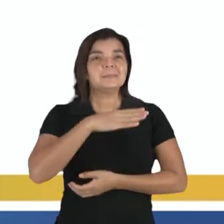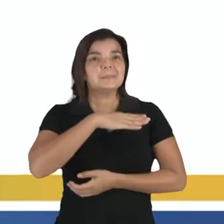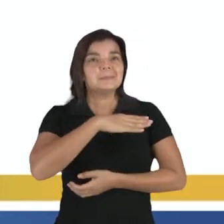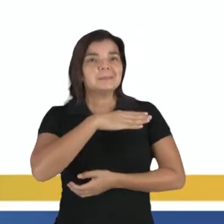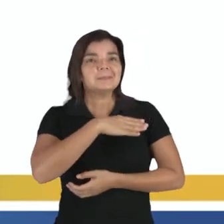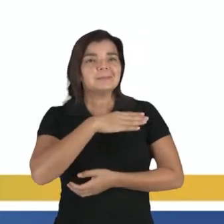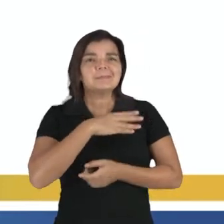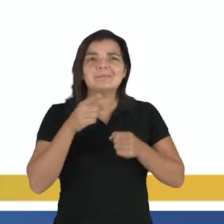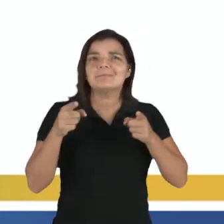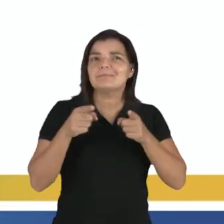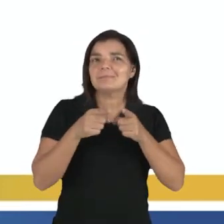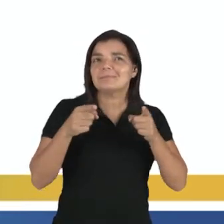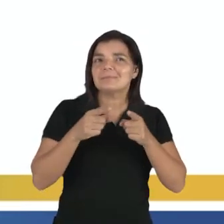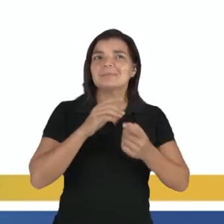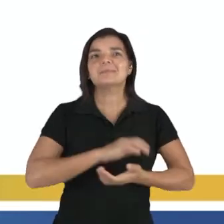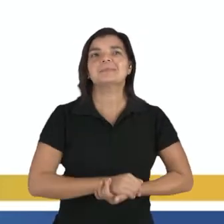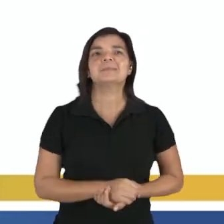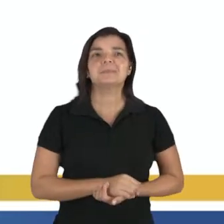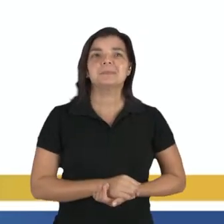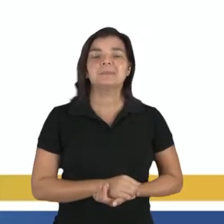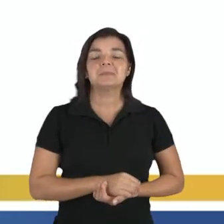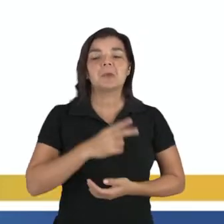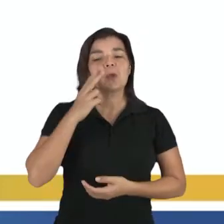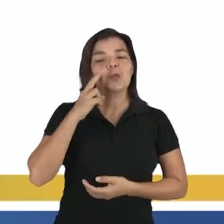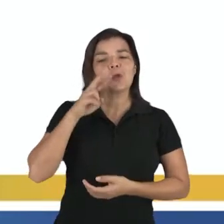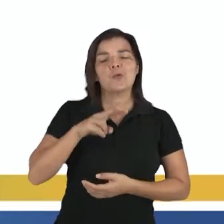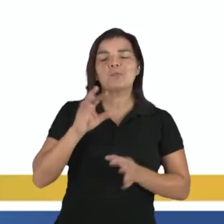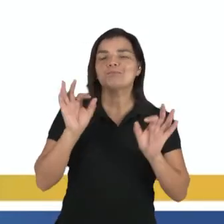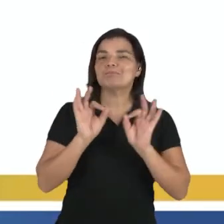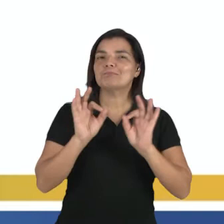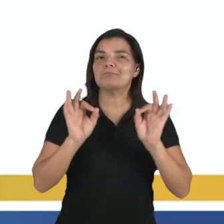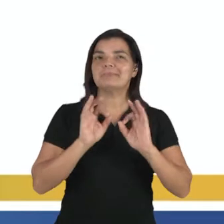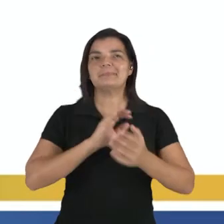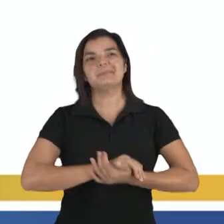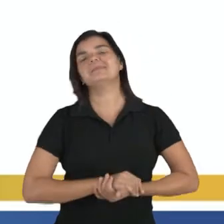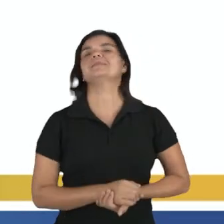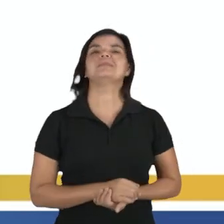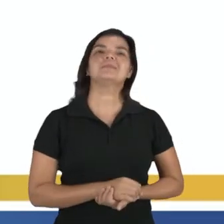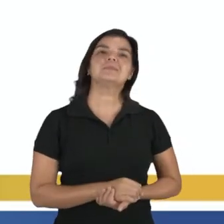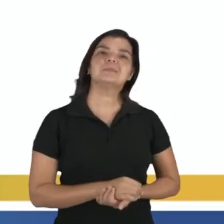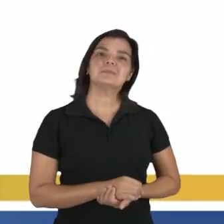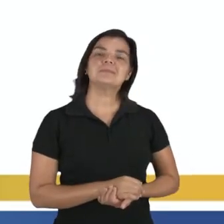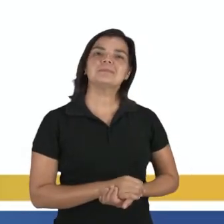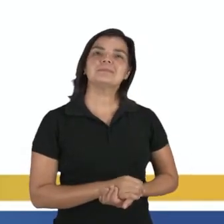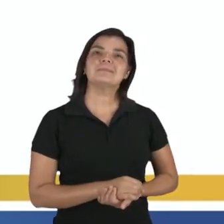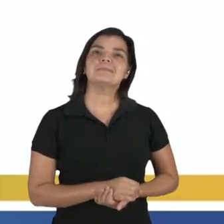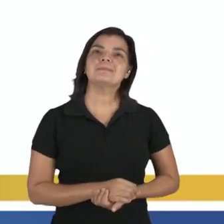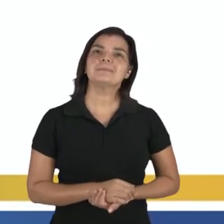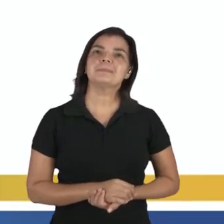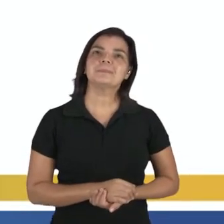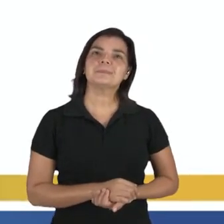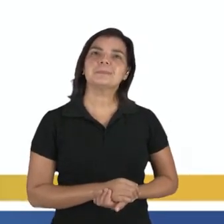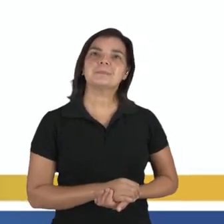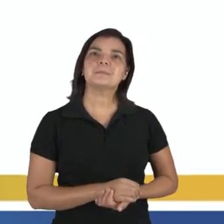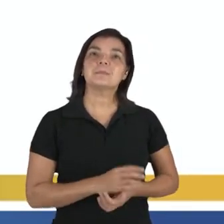morar. Cidadezinha, tão pequenina que toda cabe num só olhar.